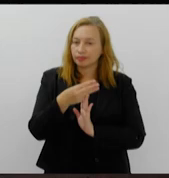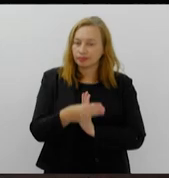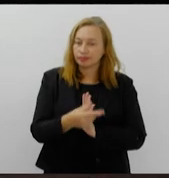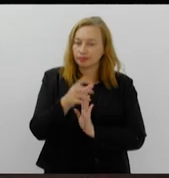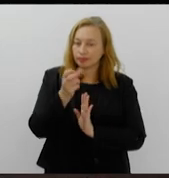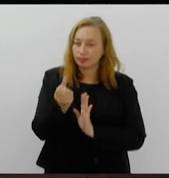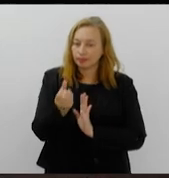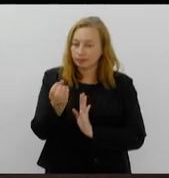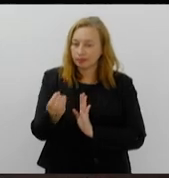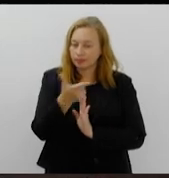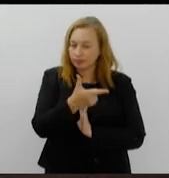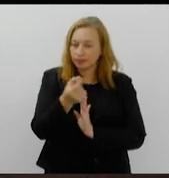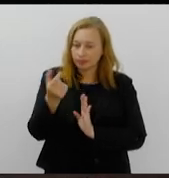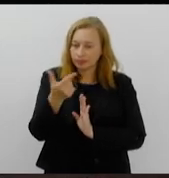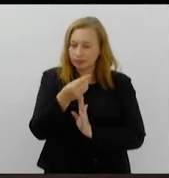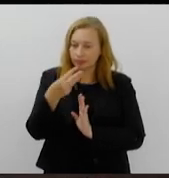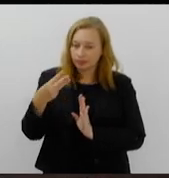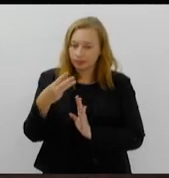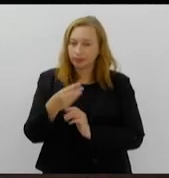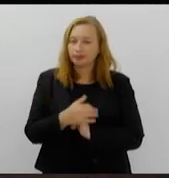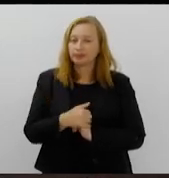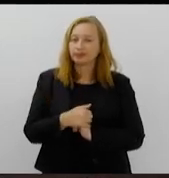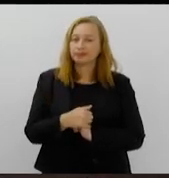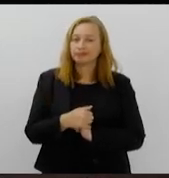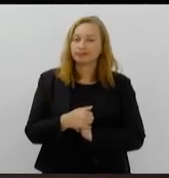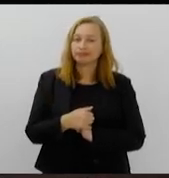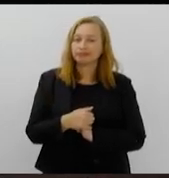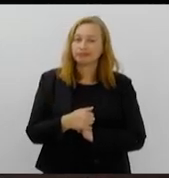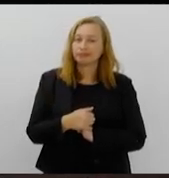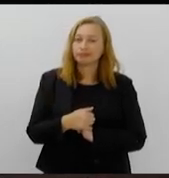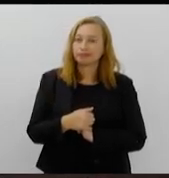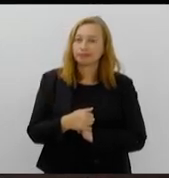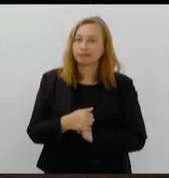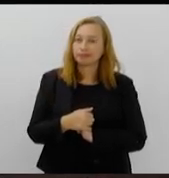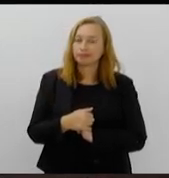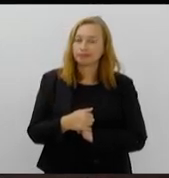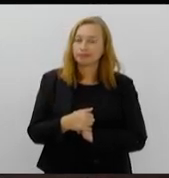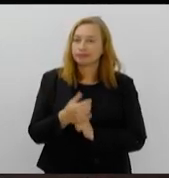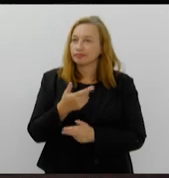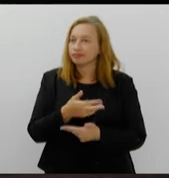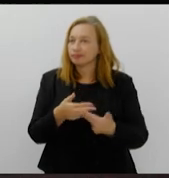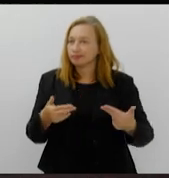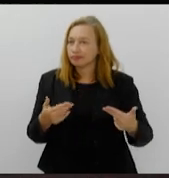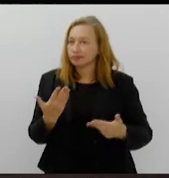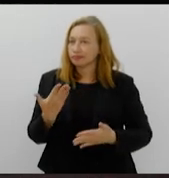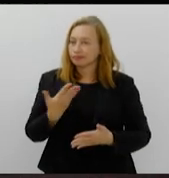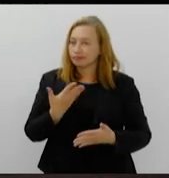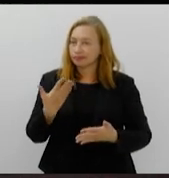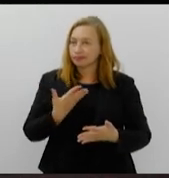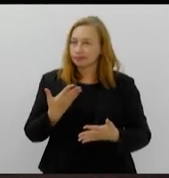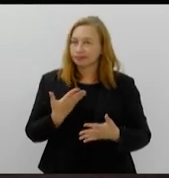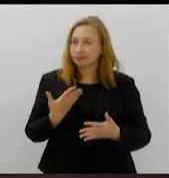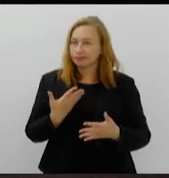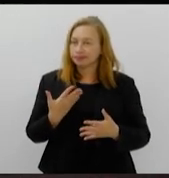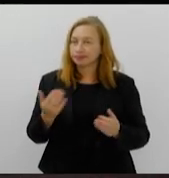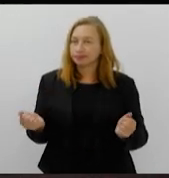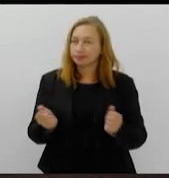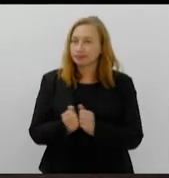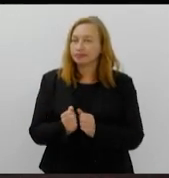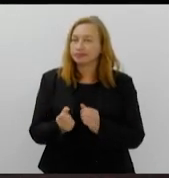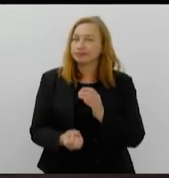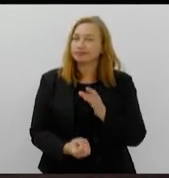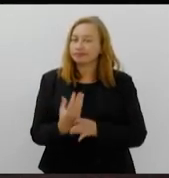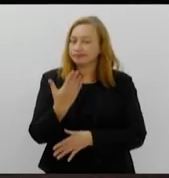2360 de 2023, de autoria de vários colegas parlamentares, aos quais